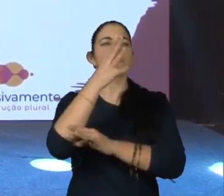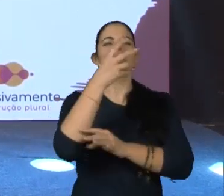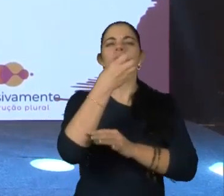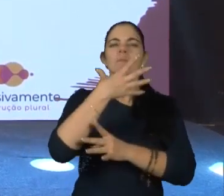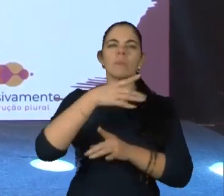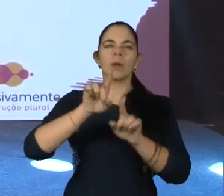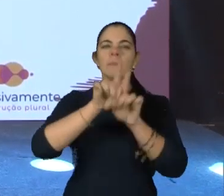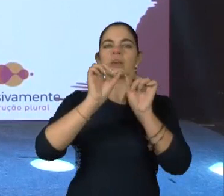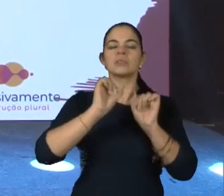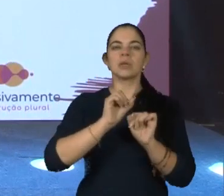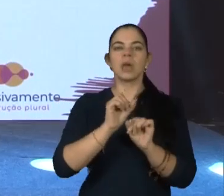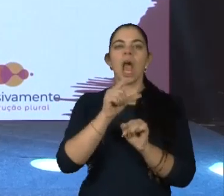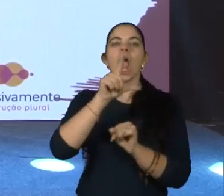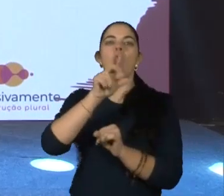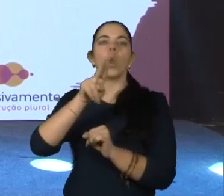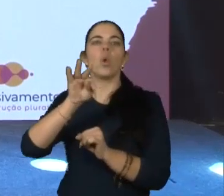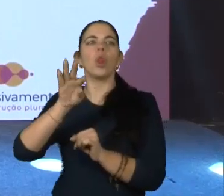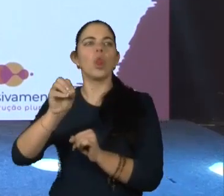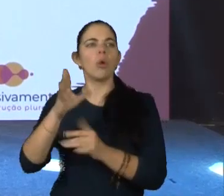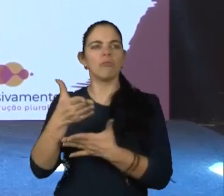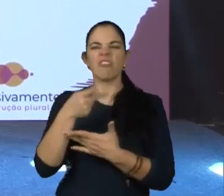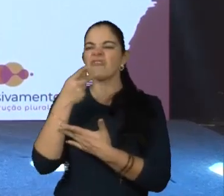você vai passar é luto, chama luto.